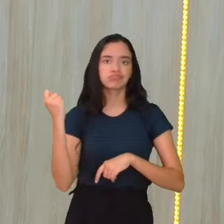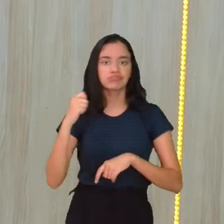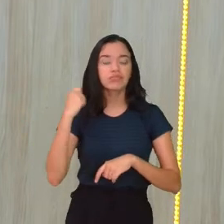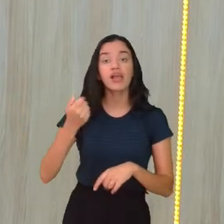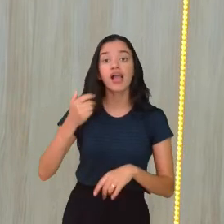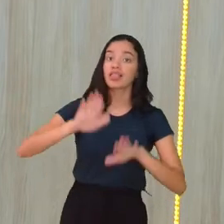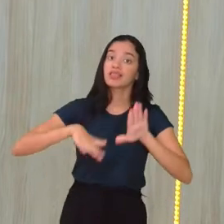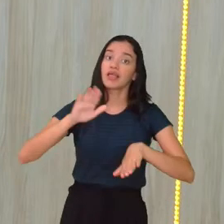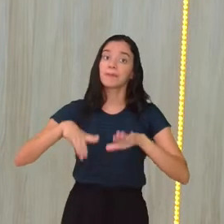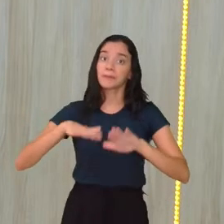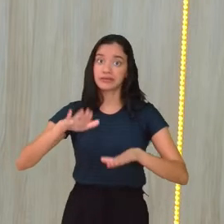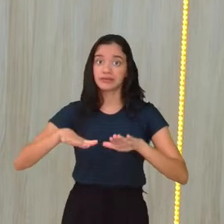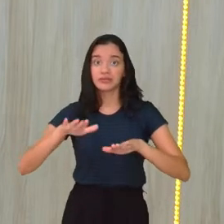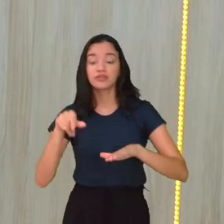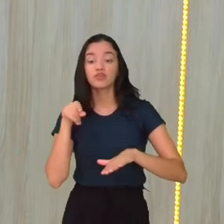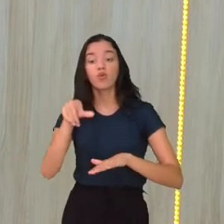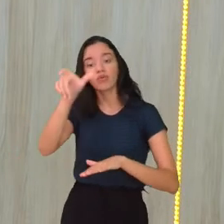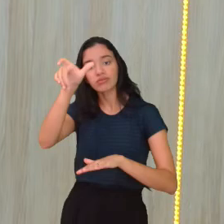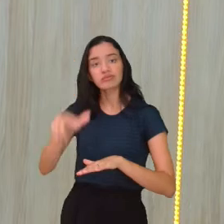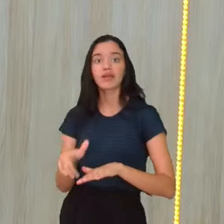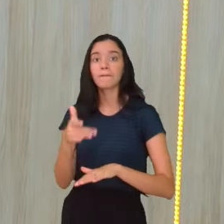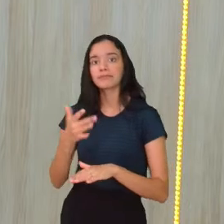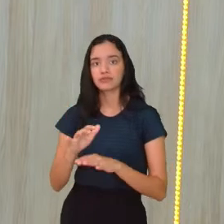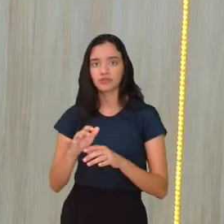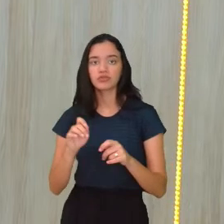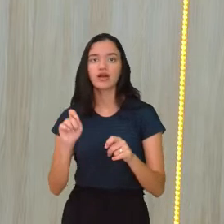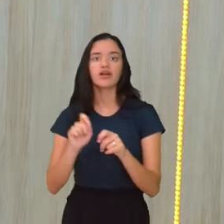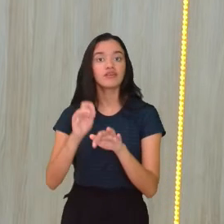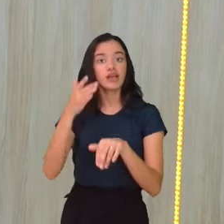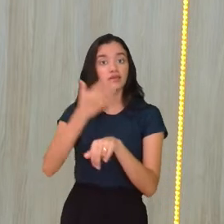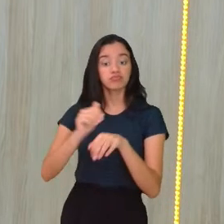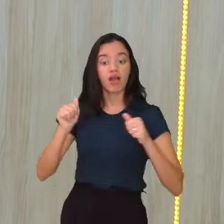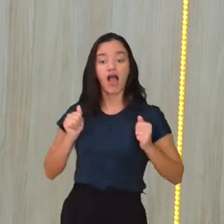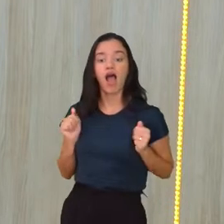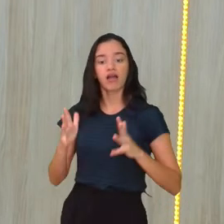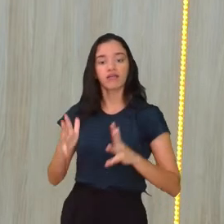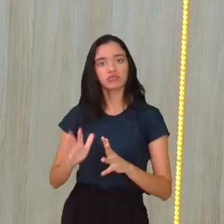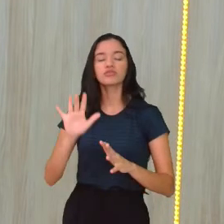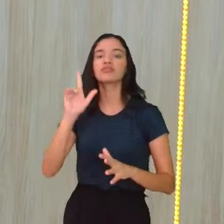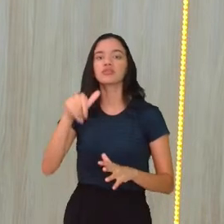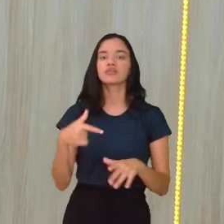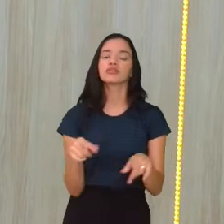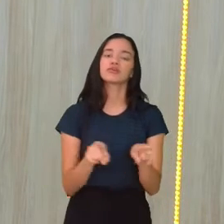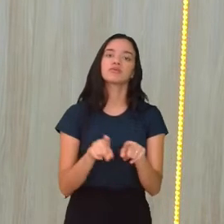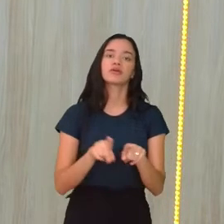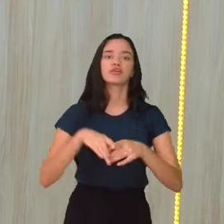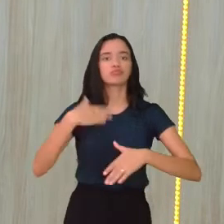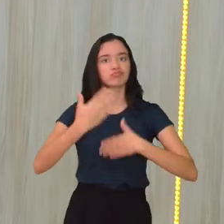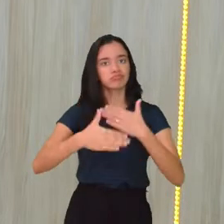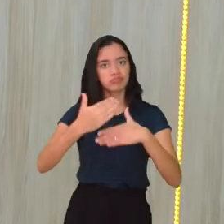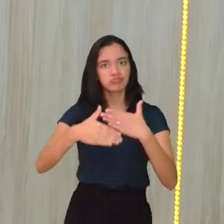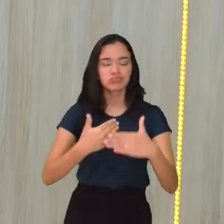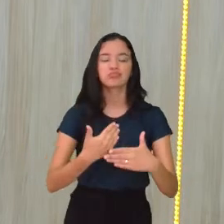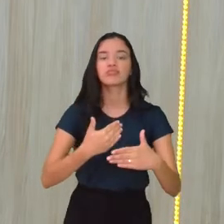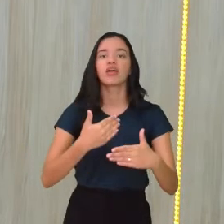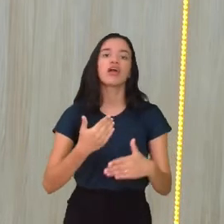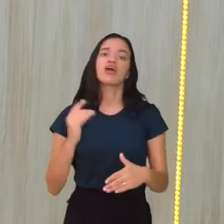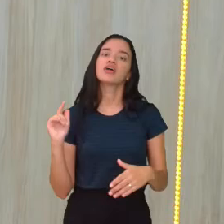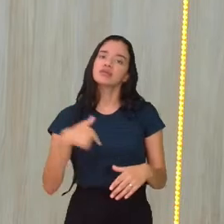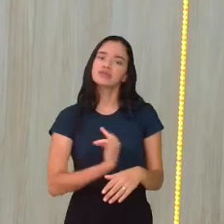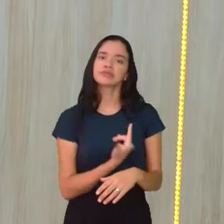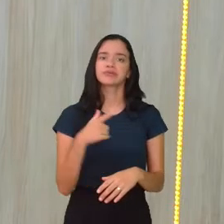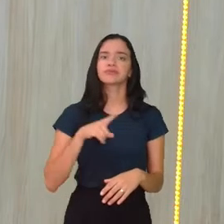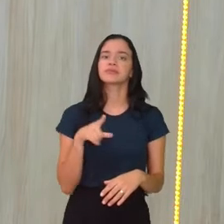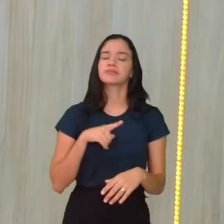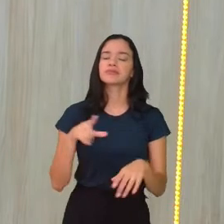vai de acordo com o que ele fez, né? Com as ações dele durante o combate. A gente tem